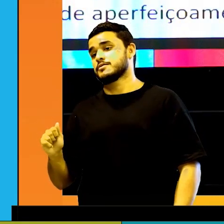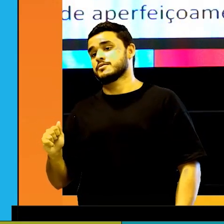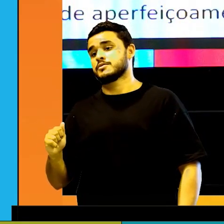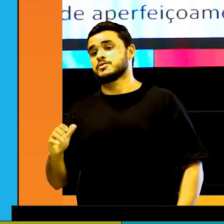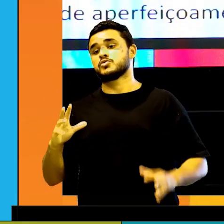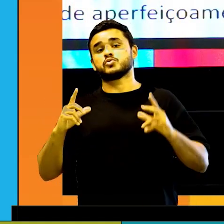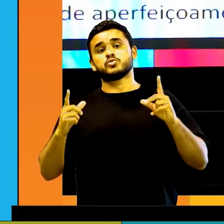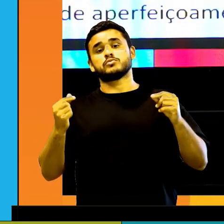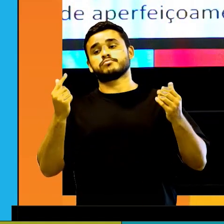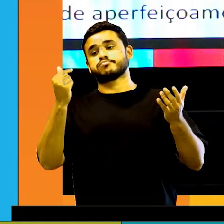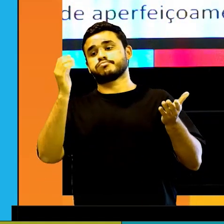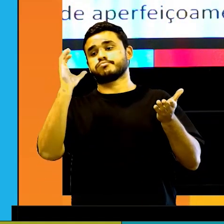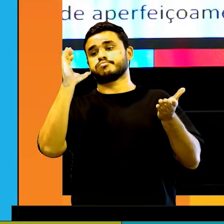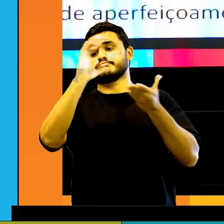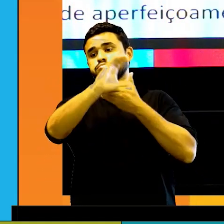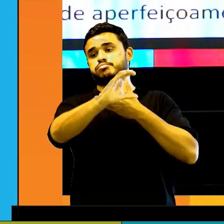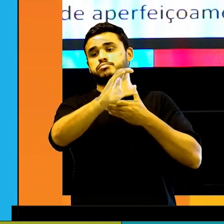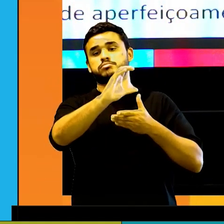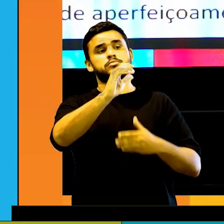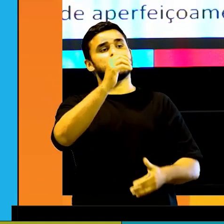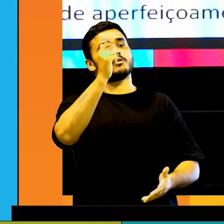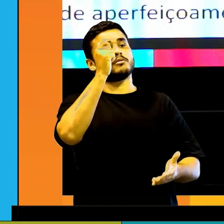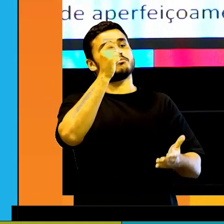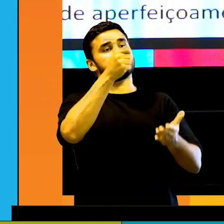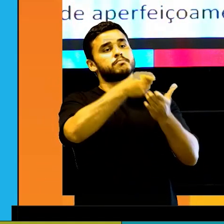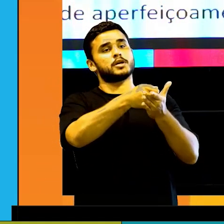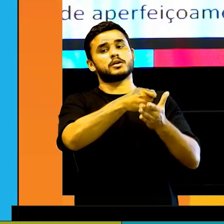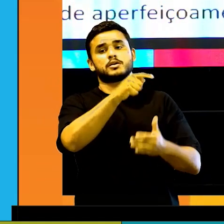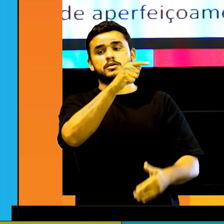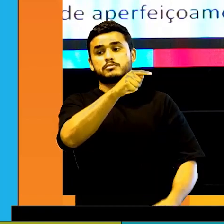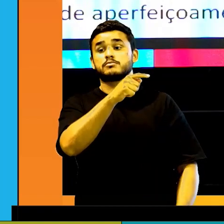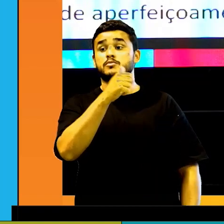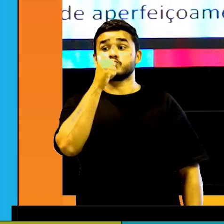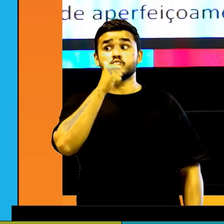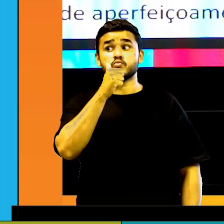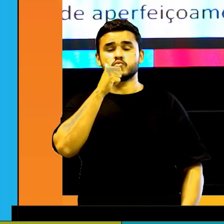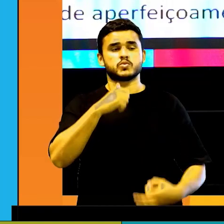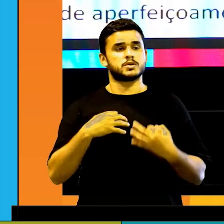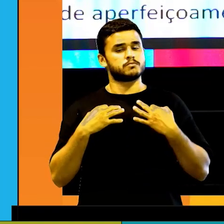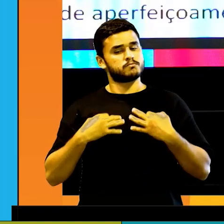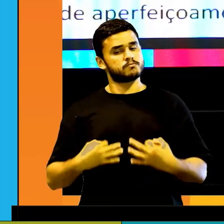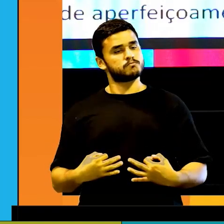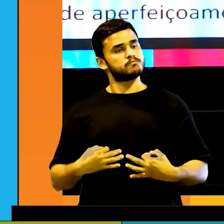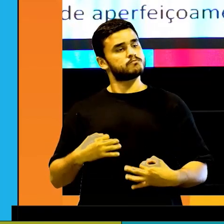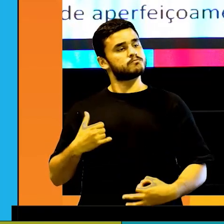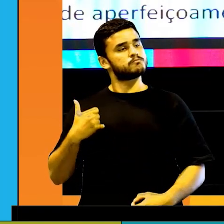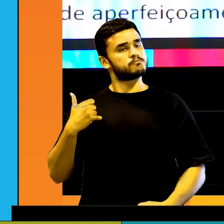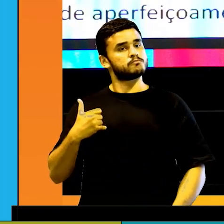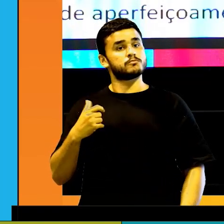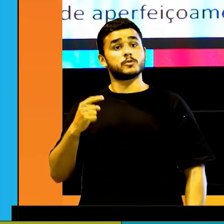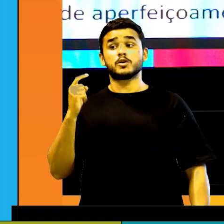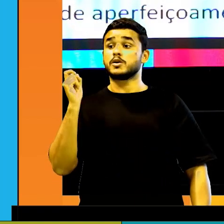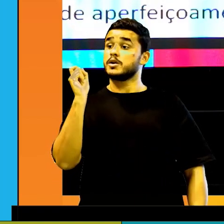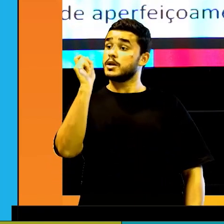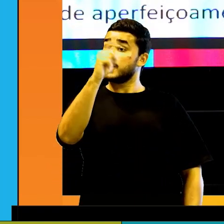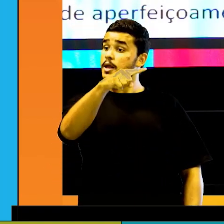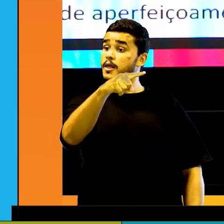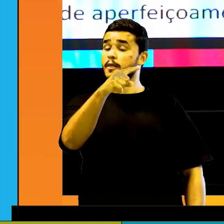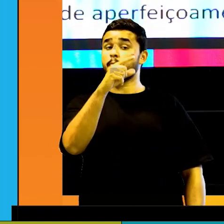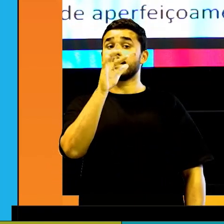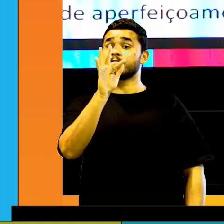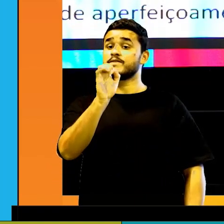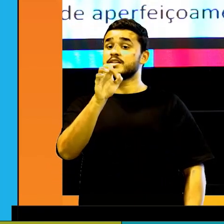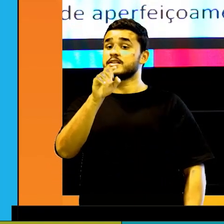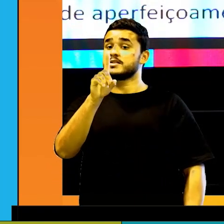Fernando, porque ela se tornou uma mulher. Ela aprendeu também a ser mulher, Aurélia. Meu tio, vá lá onde está o Fernando e